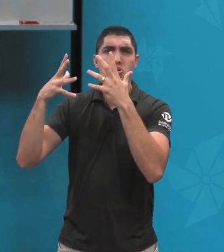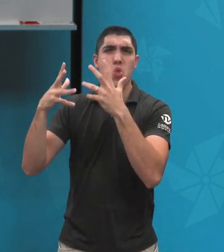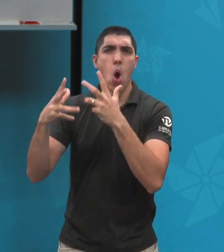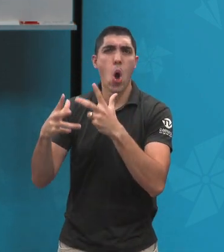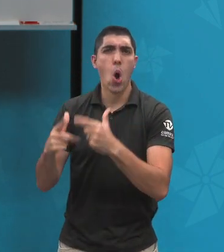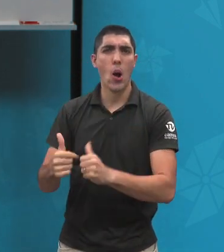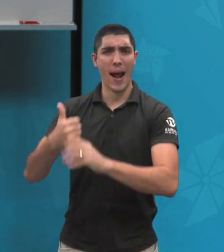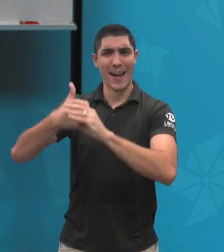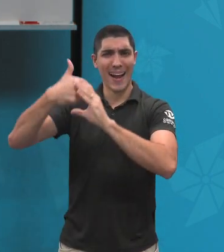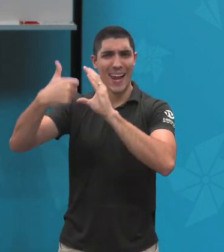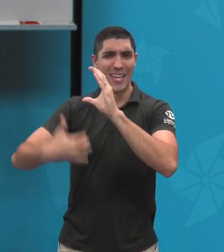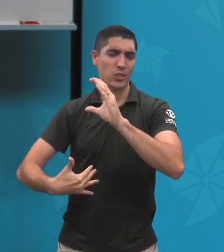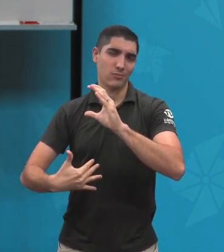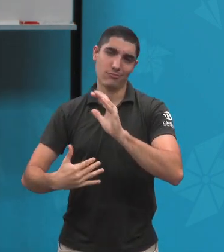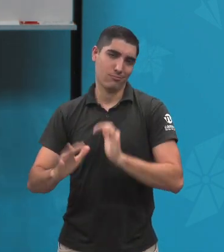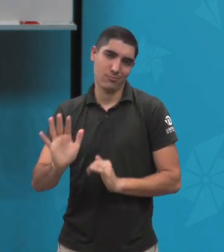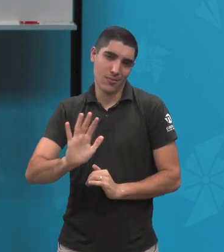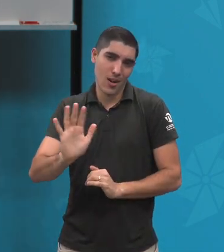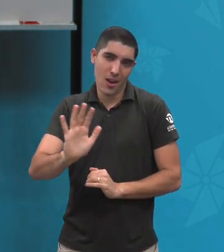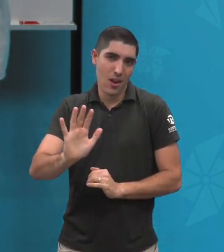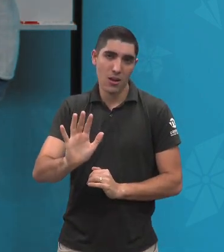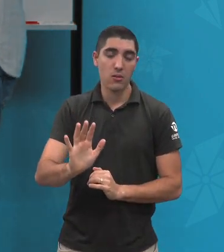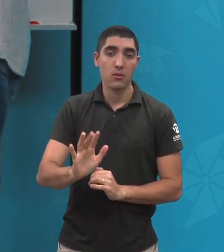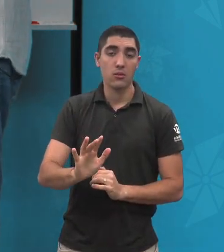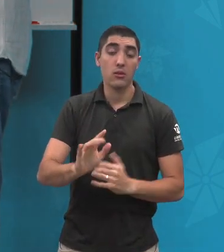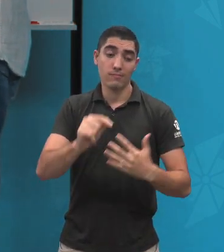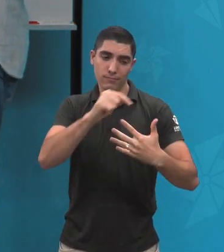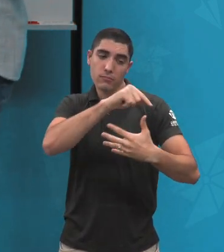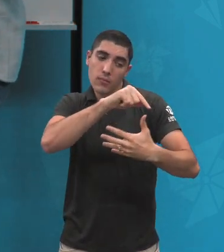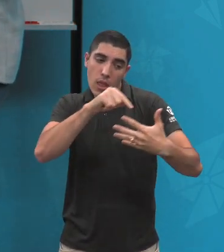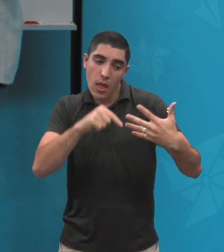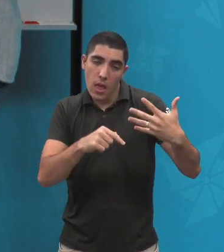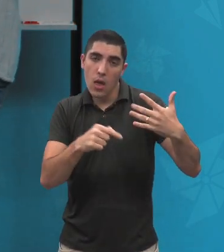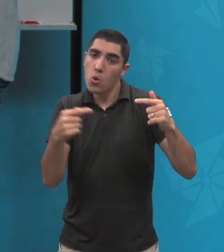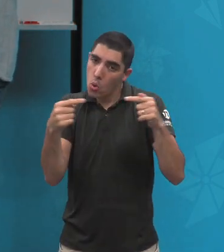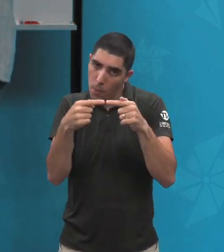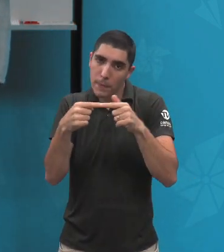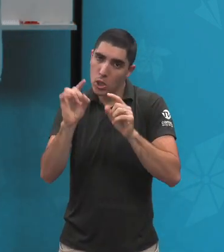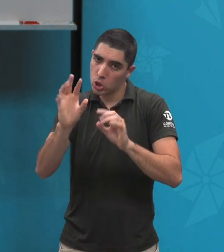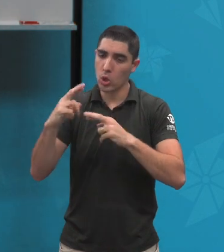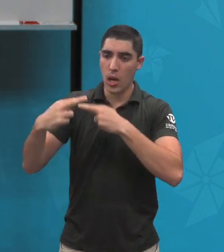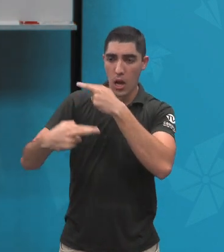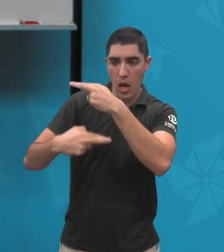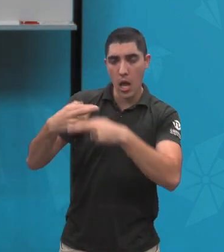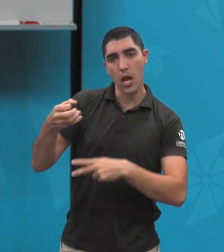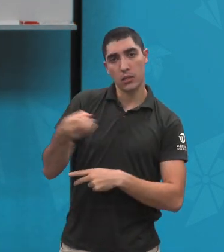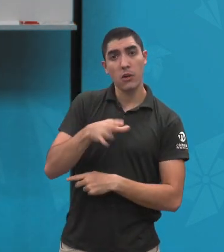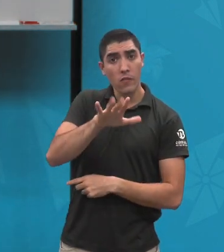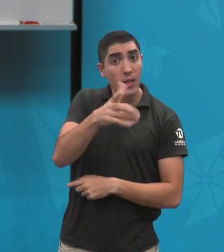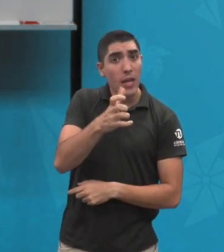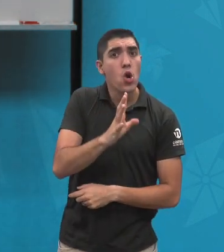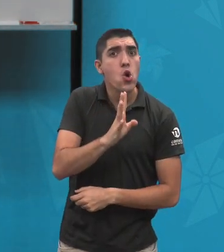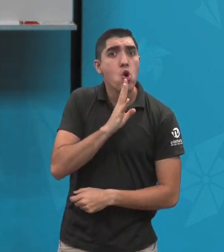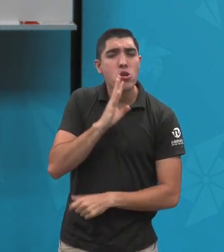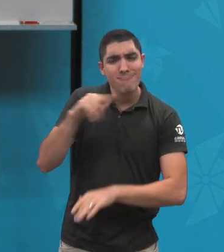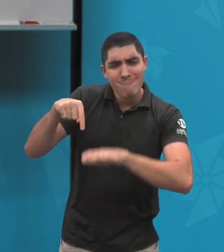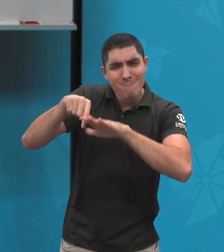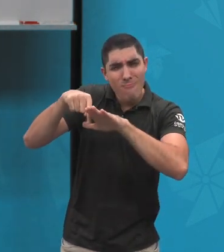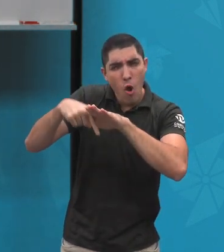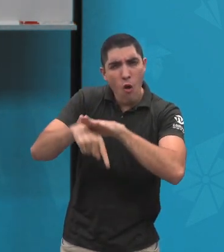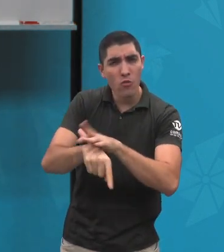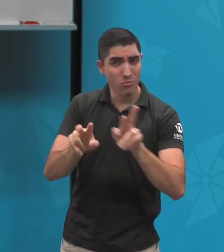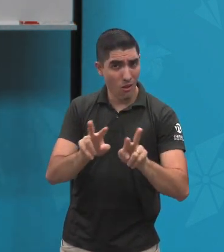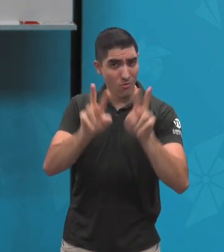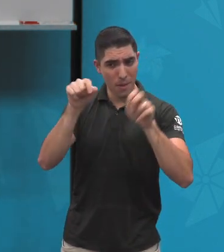gente poderia encontrar para definir isso que a gente chama de renascimento. Se vocês quiserem se aprofundar um pouco